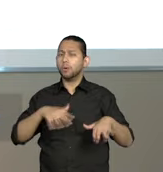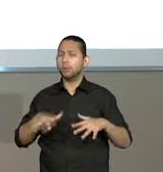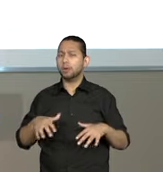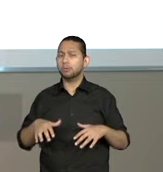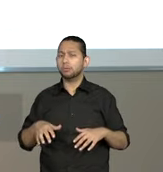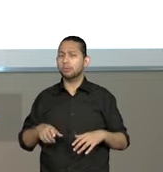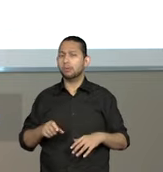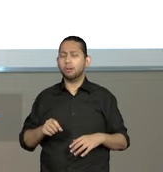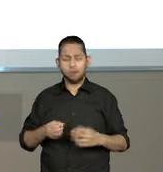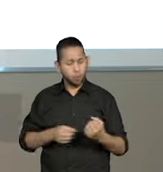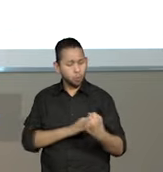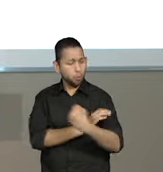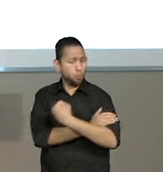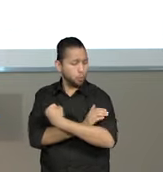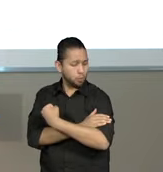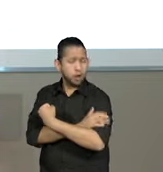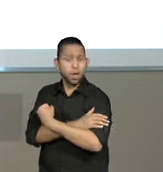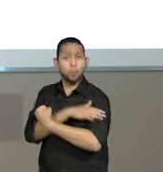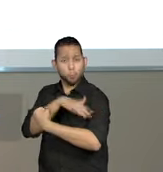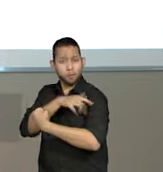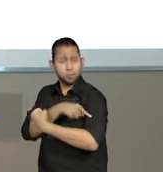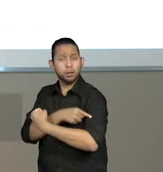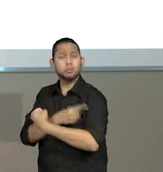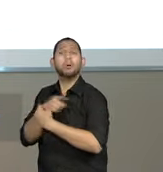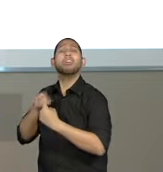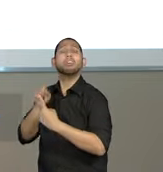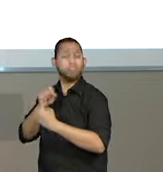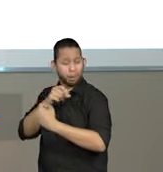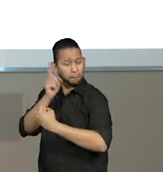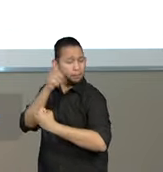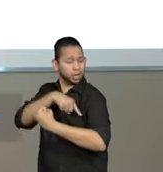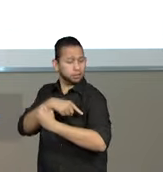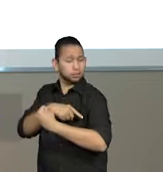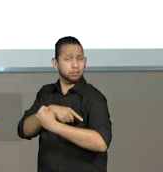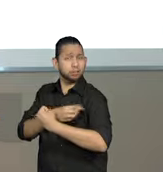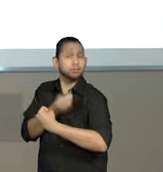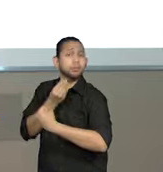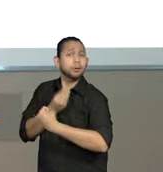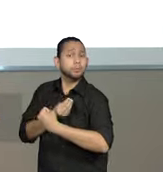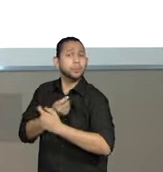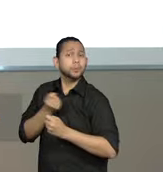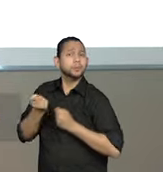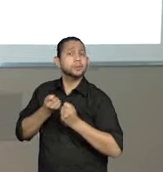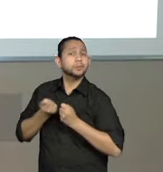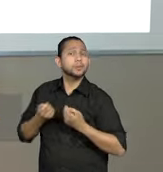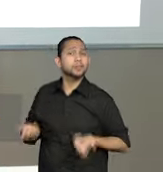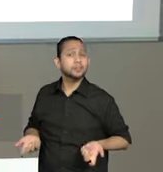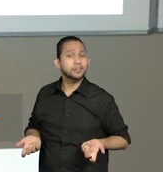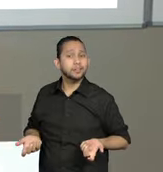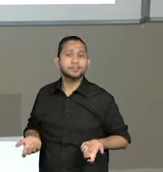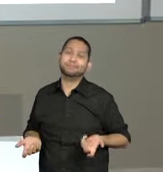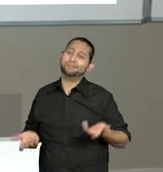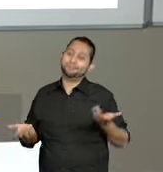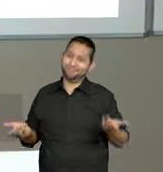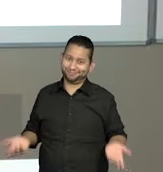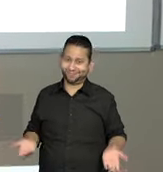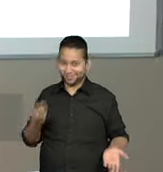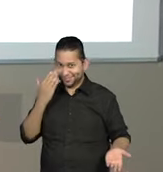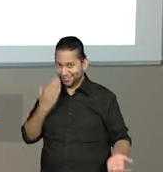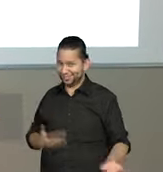que comanda tudo? Quem é o poderoso chefão desse corpo aí? Esse poderoso chefão